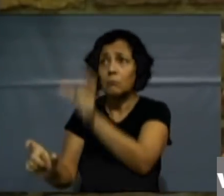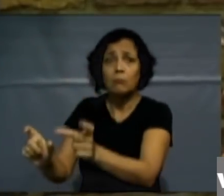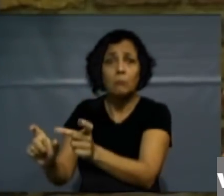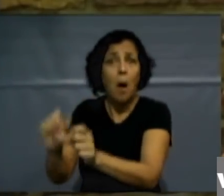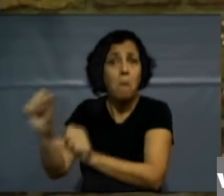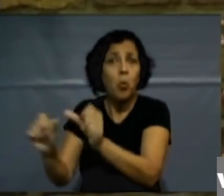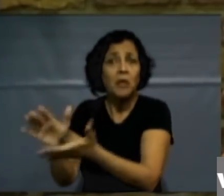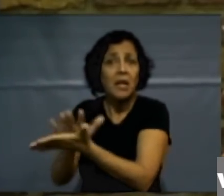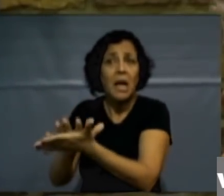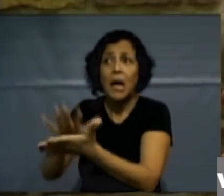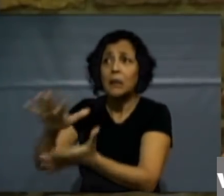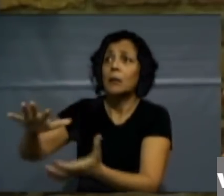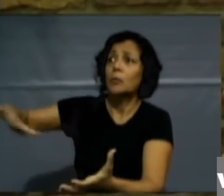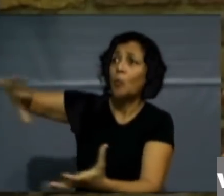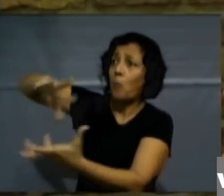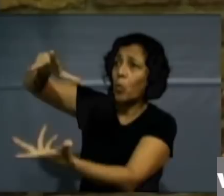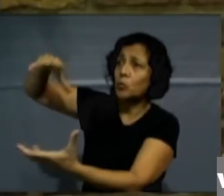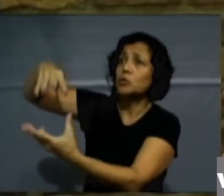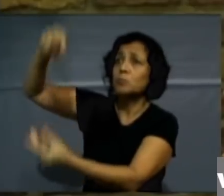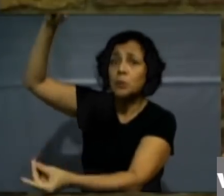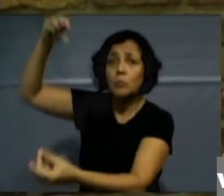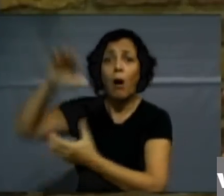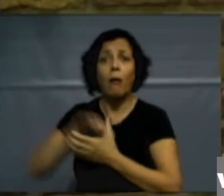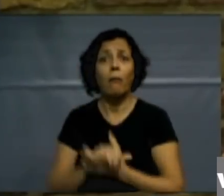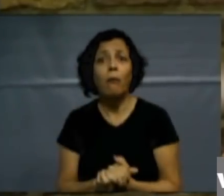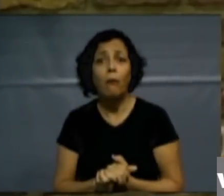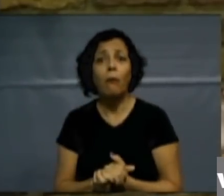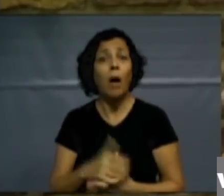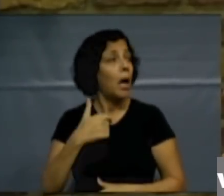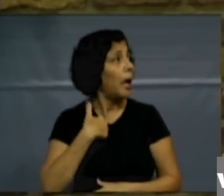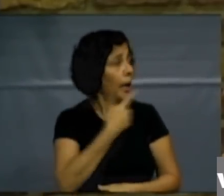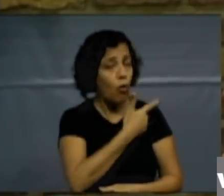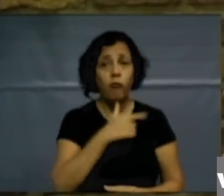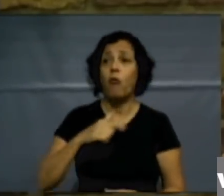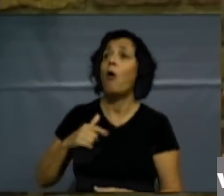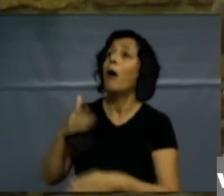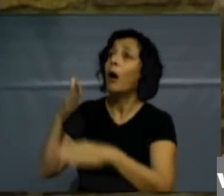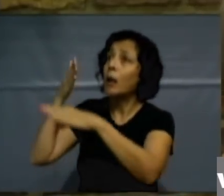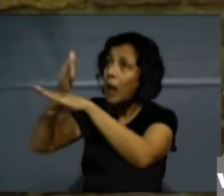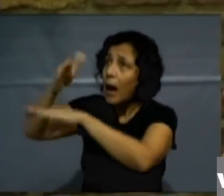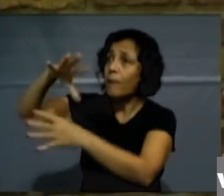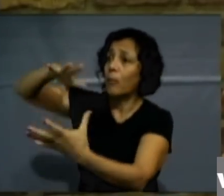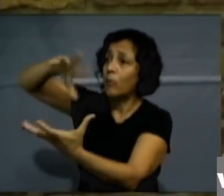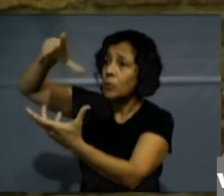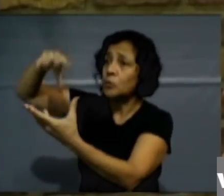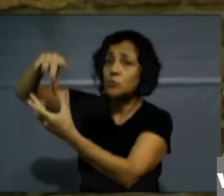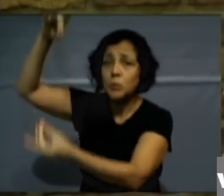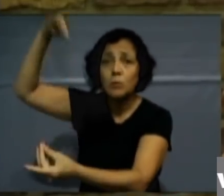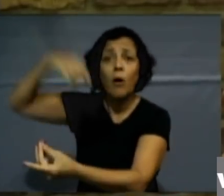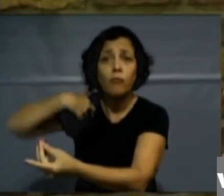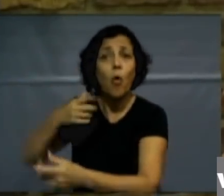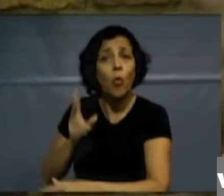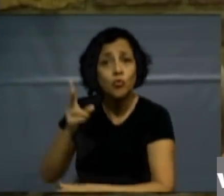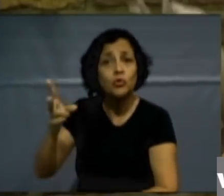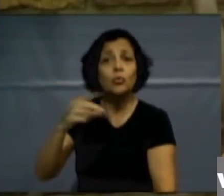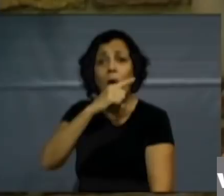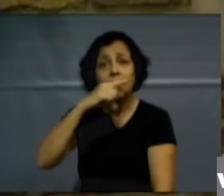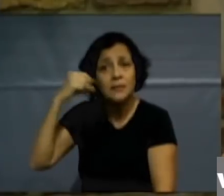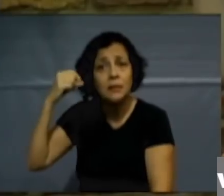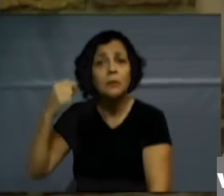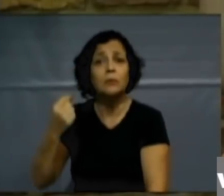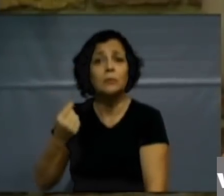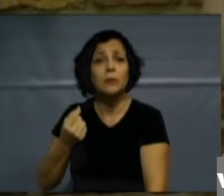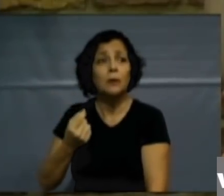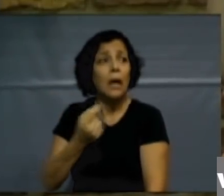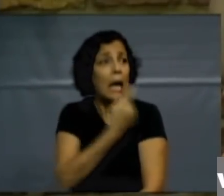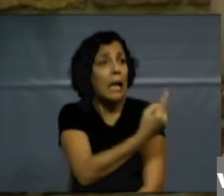nada. Imagina eu chegando no plano espiritual, vou continuar sendo o Ciro, a Maria, o José, a Elisa.